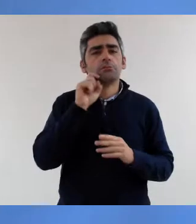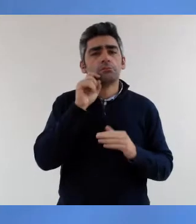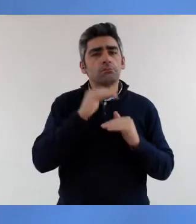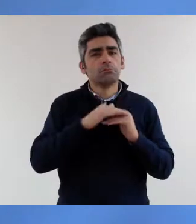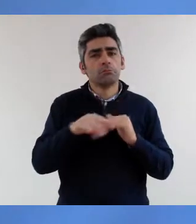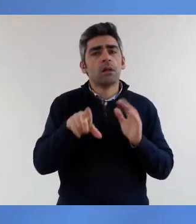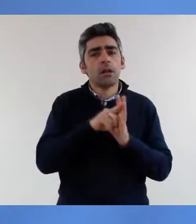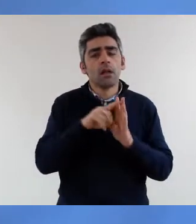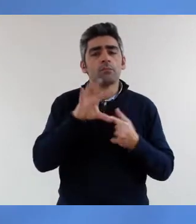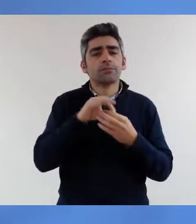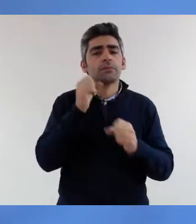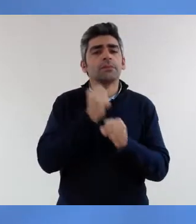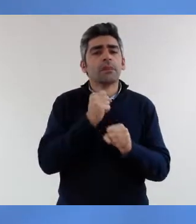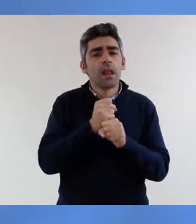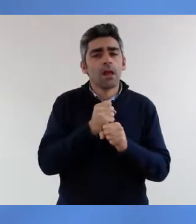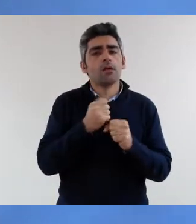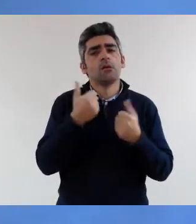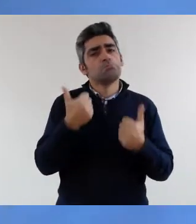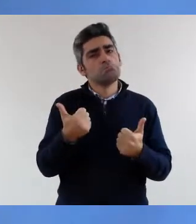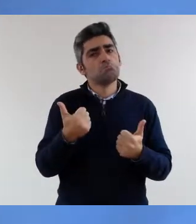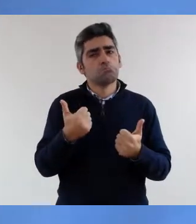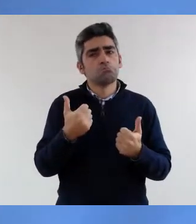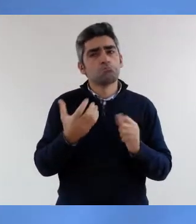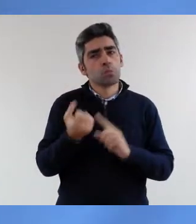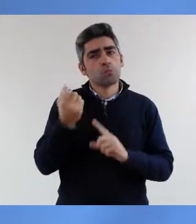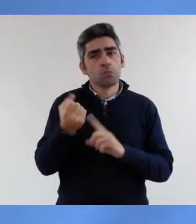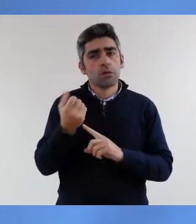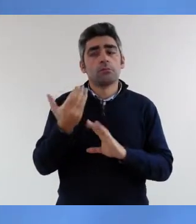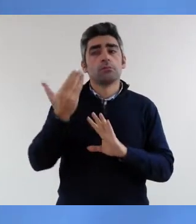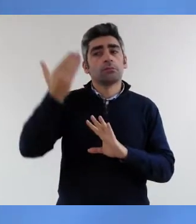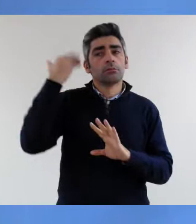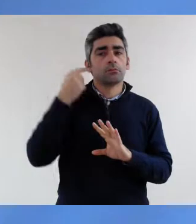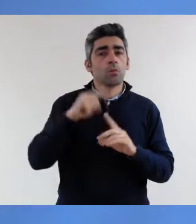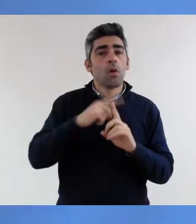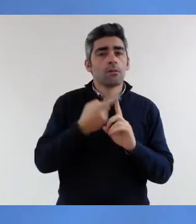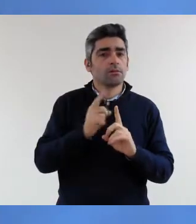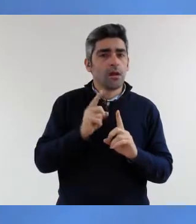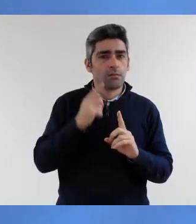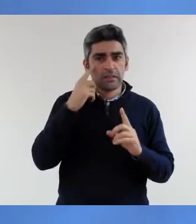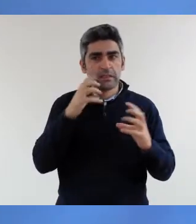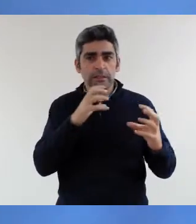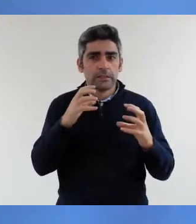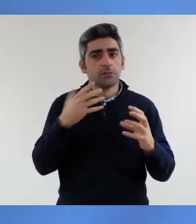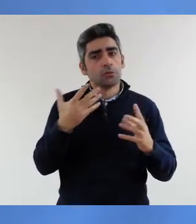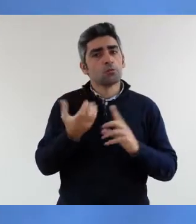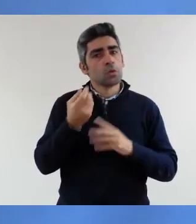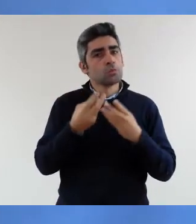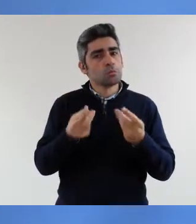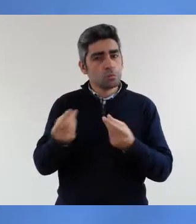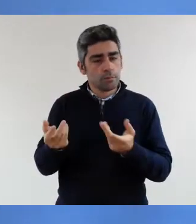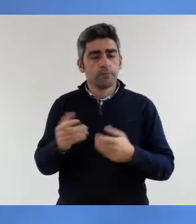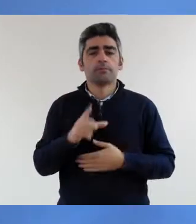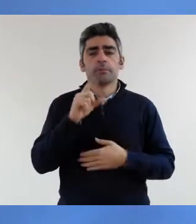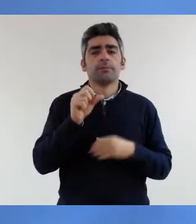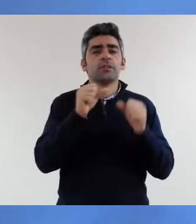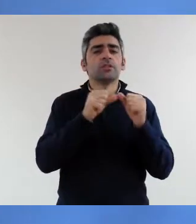e está habilitada a legislação laboral é hoje um dado adquirido não era um